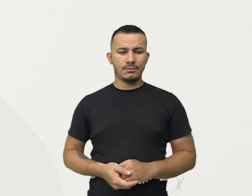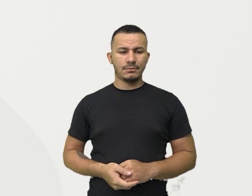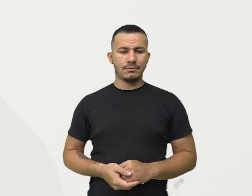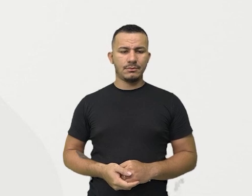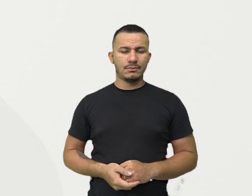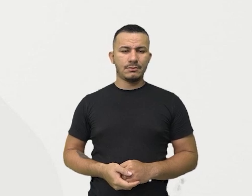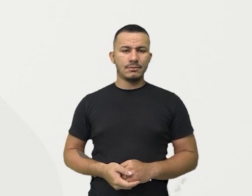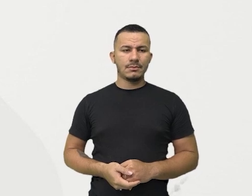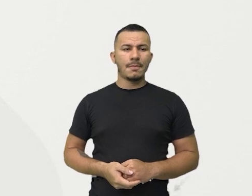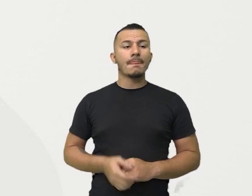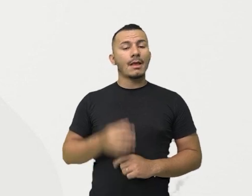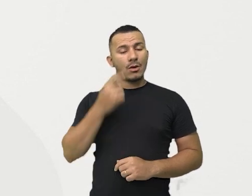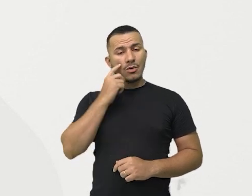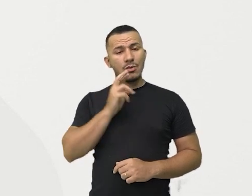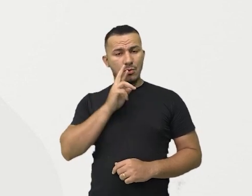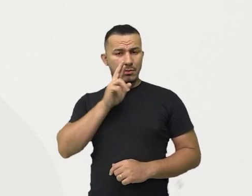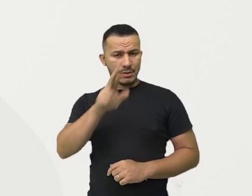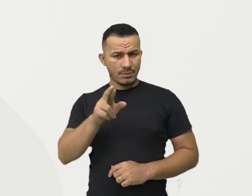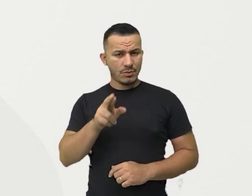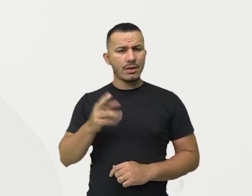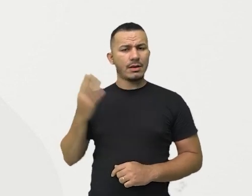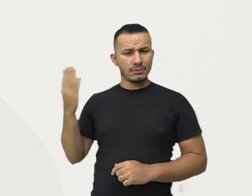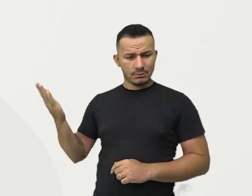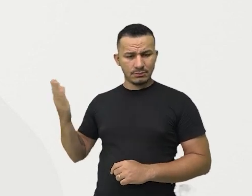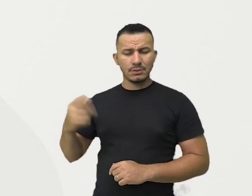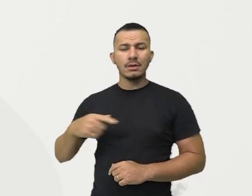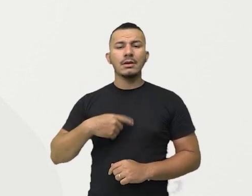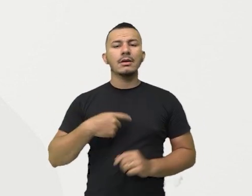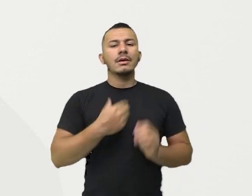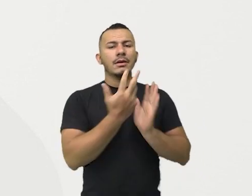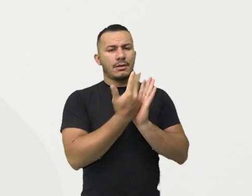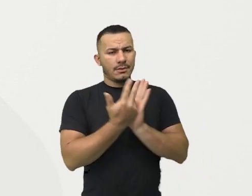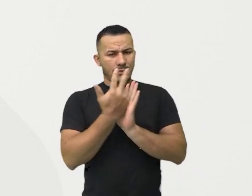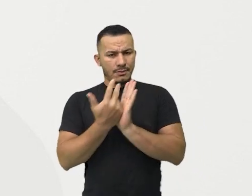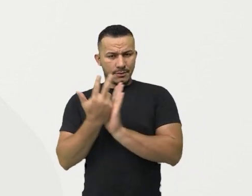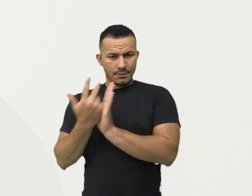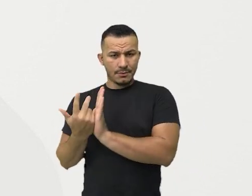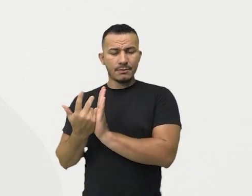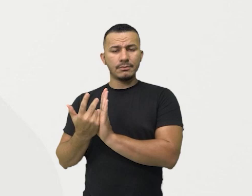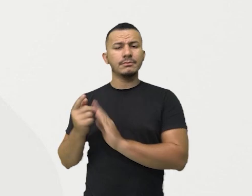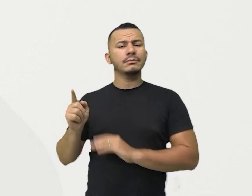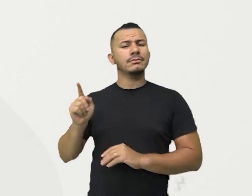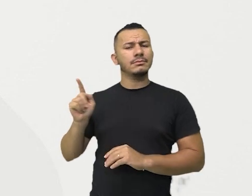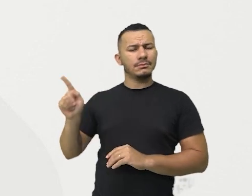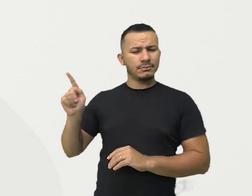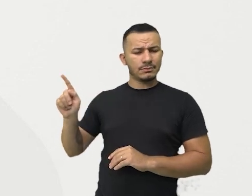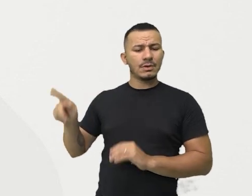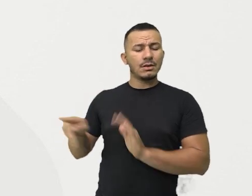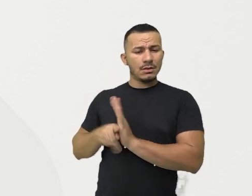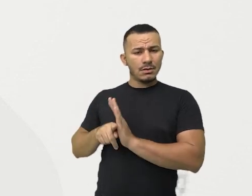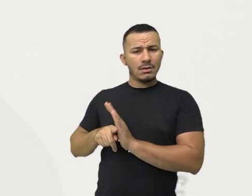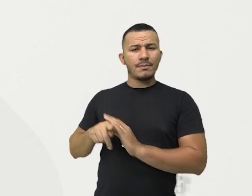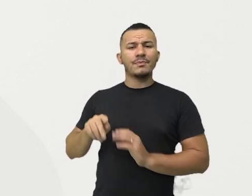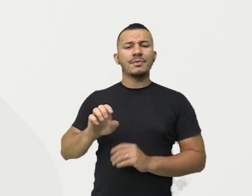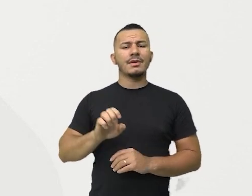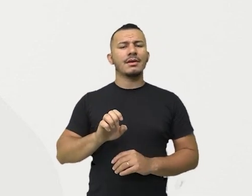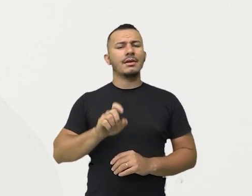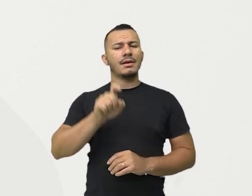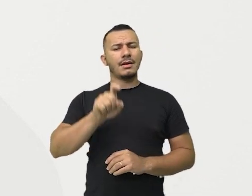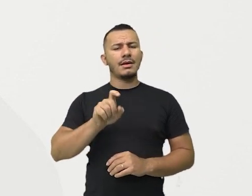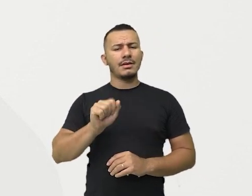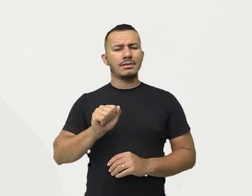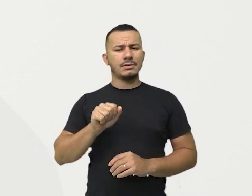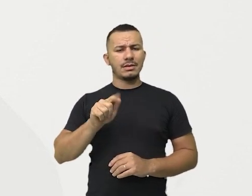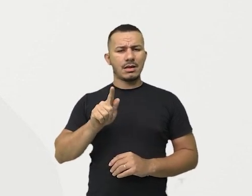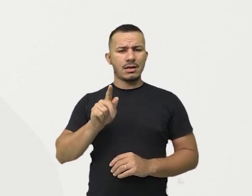Vamos responder aqui o nosso exemplo. Nós temos aqui uma figura. Essa figura, pessoal, só para a gente relembrar, ela é um hexágono, tá legal? É